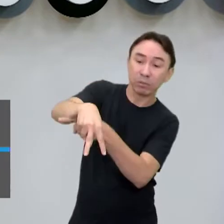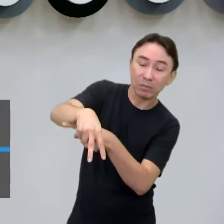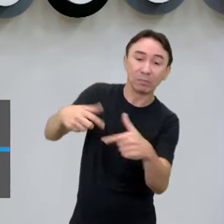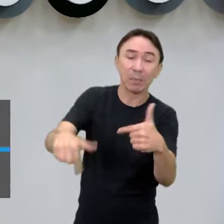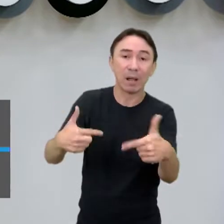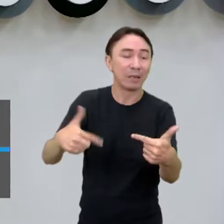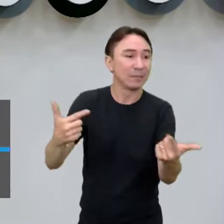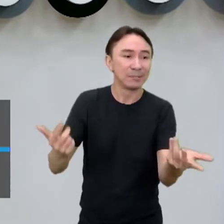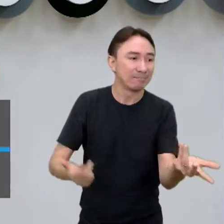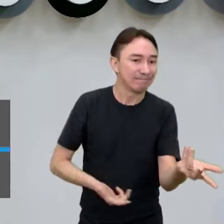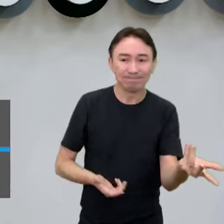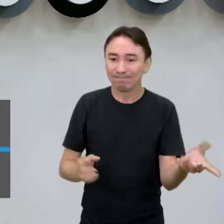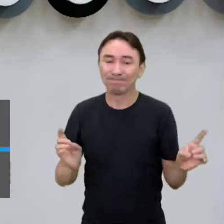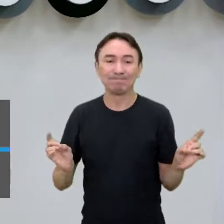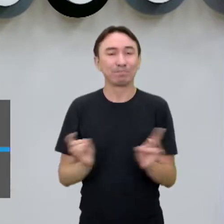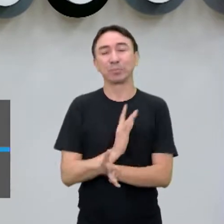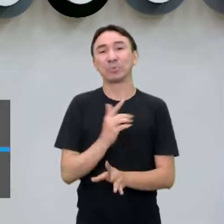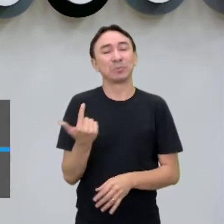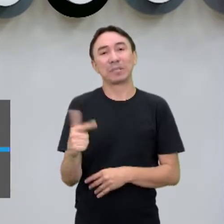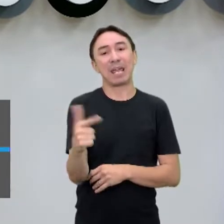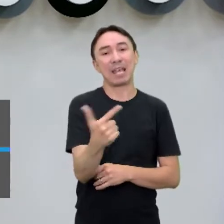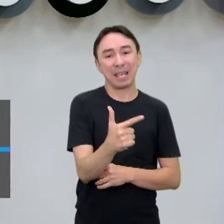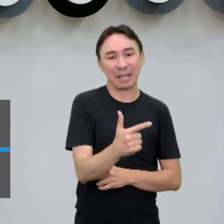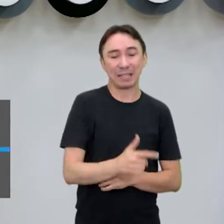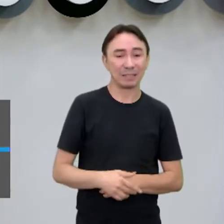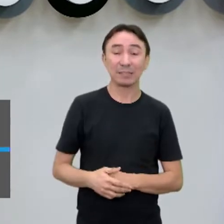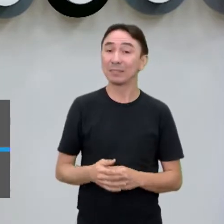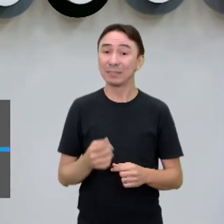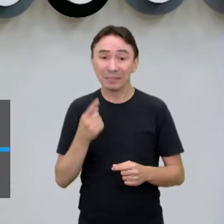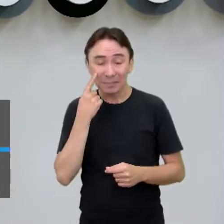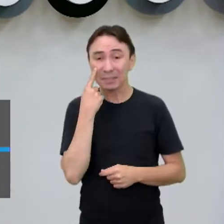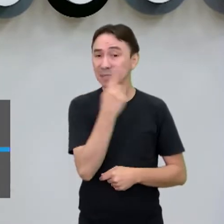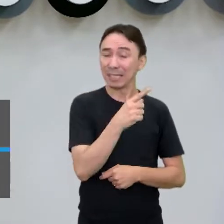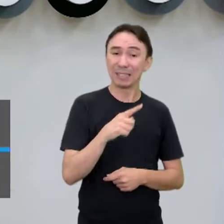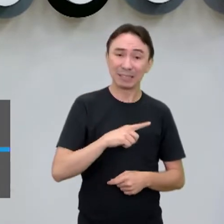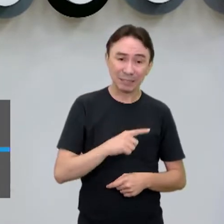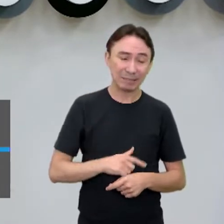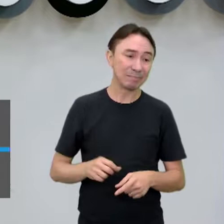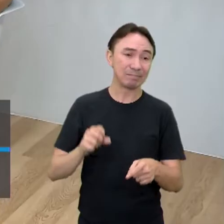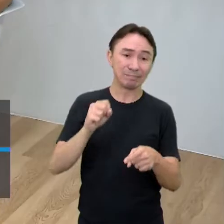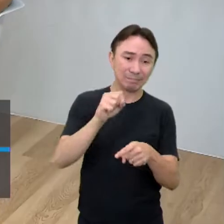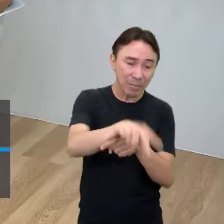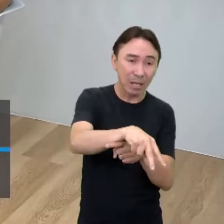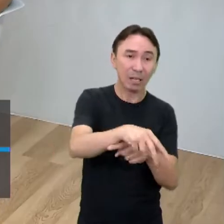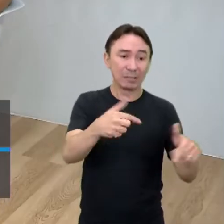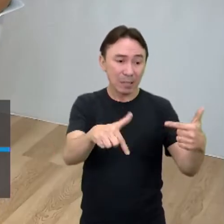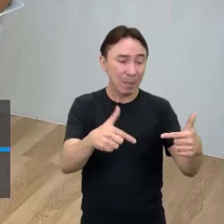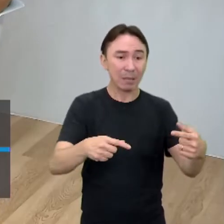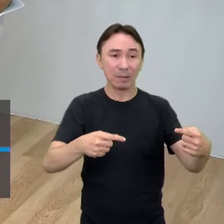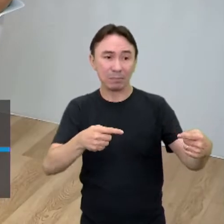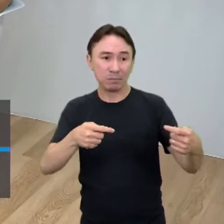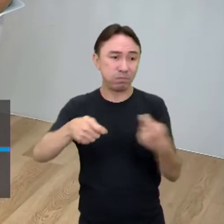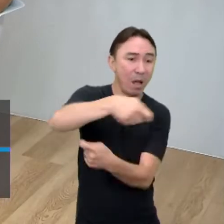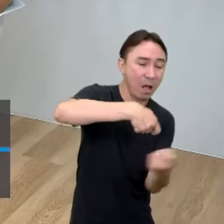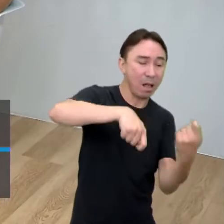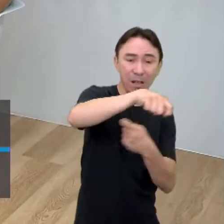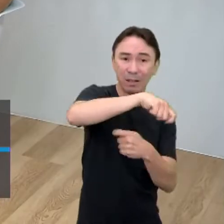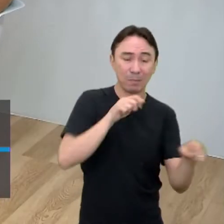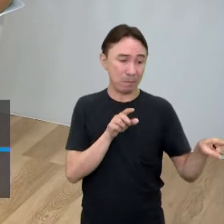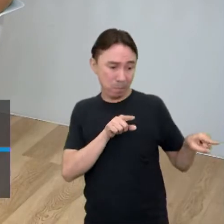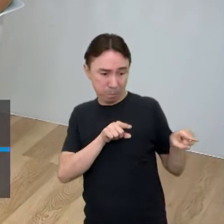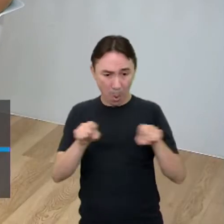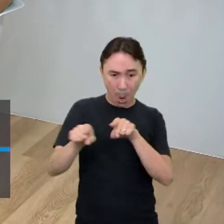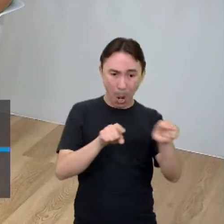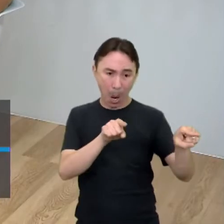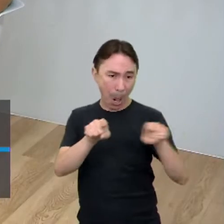quantidade. A gente também começa a ver a partir dessa época um mercado de trabalho muito mais competitivo. Né? Então é uma junção de todas